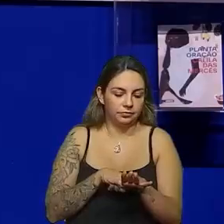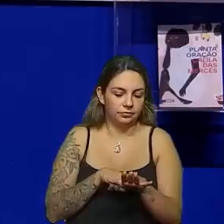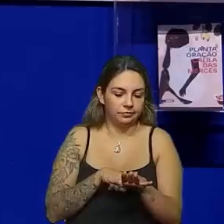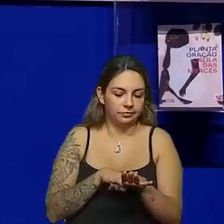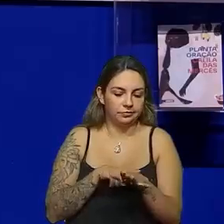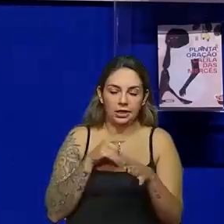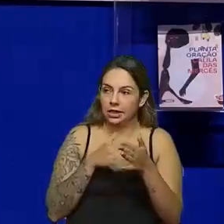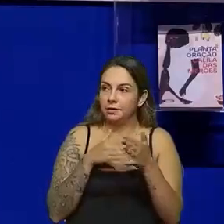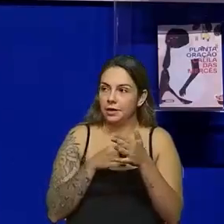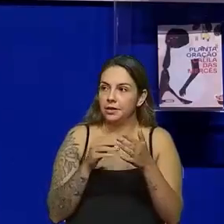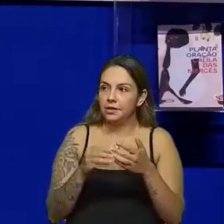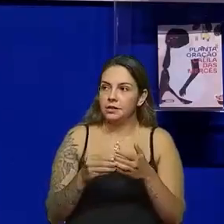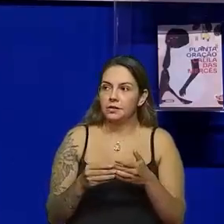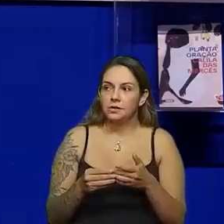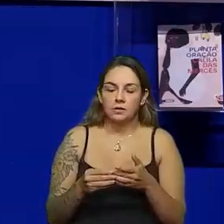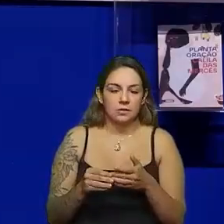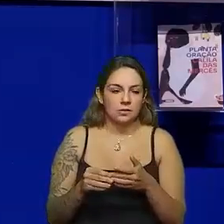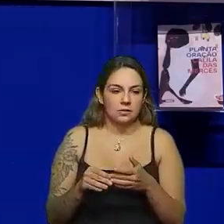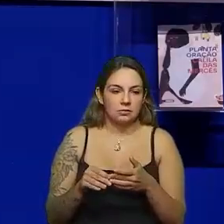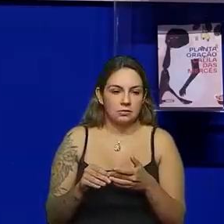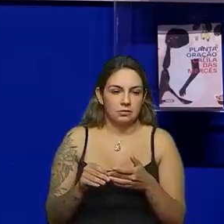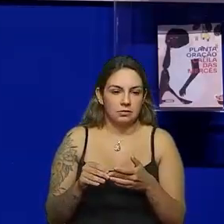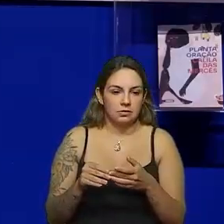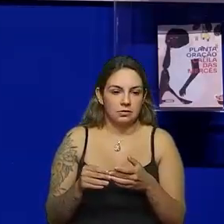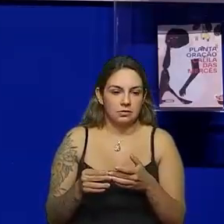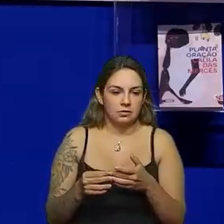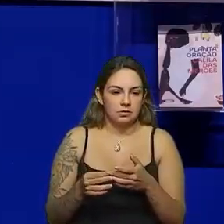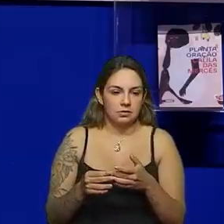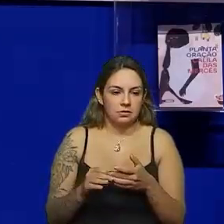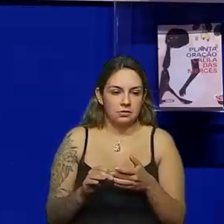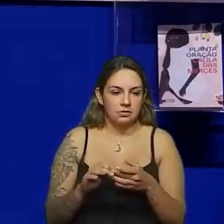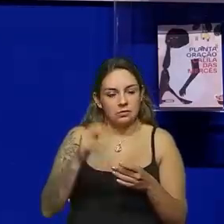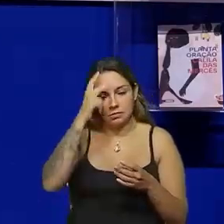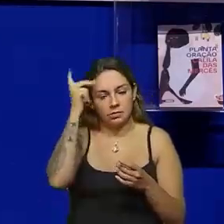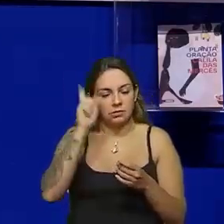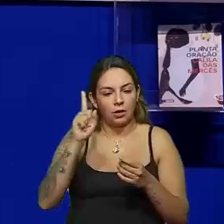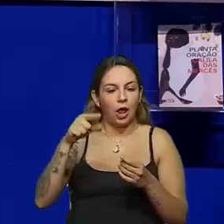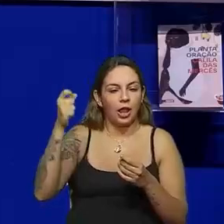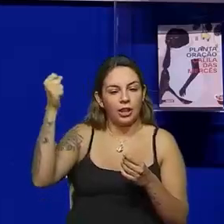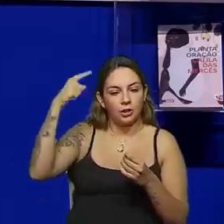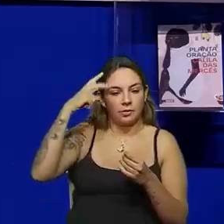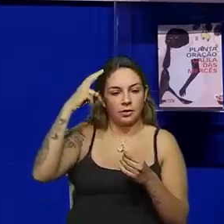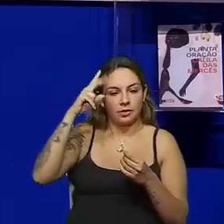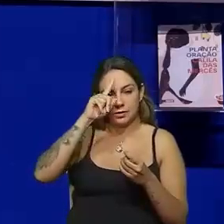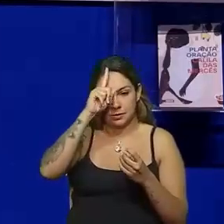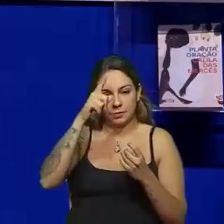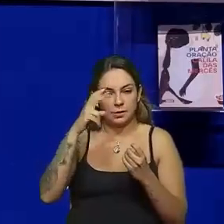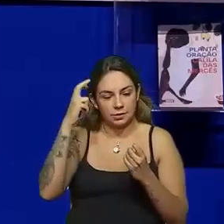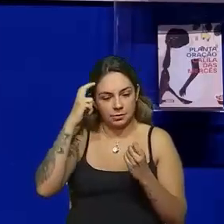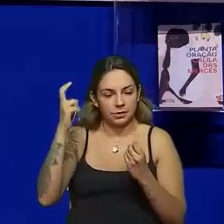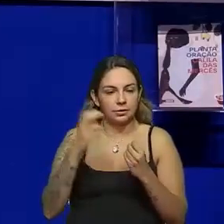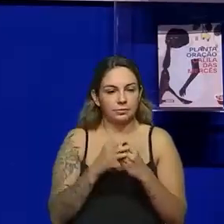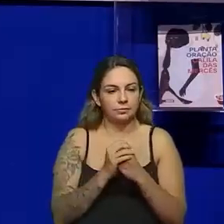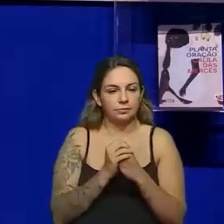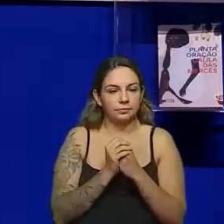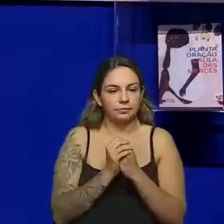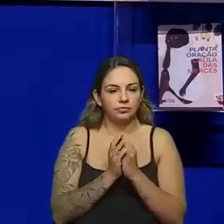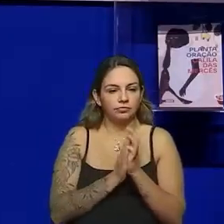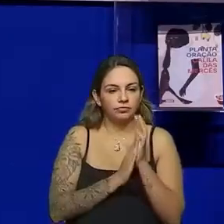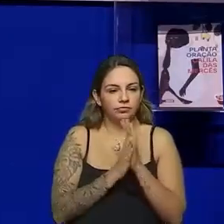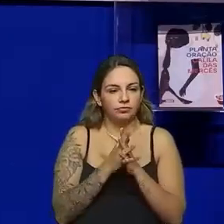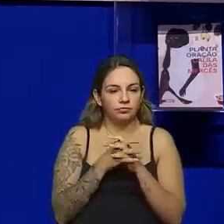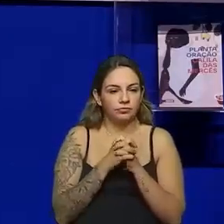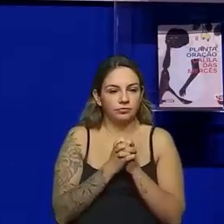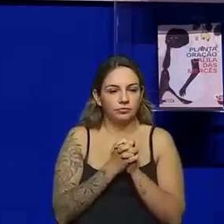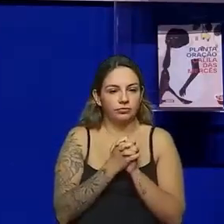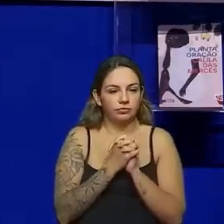que essa época oferece, né? Que é a coisa que eu falei do Érico, né? Porque os caras não são tão iluminados assim para jogar uma fala eterna, né? Que